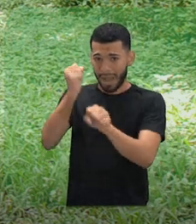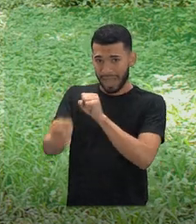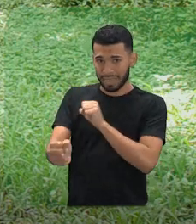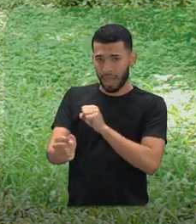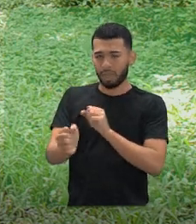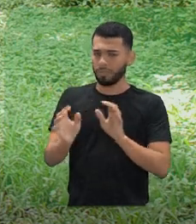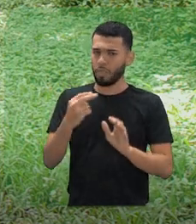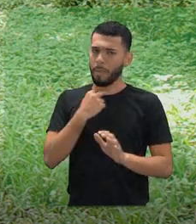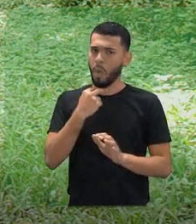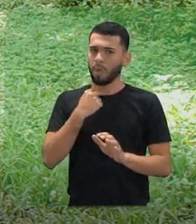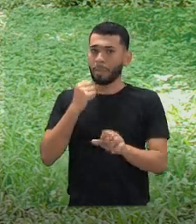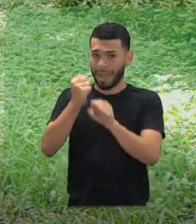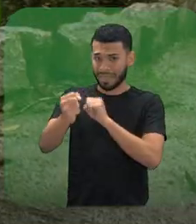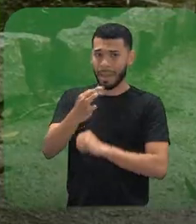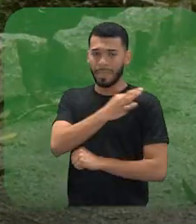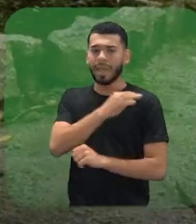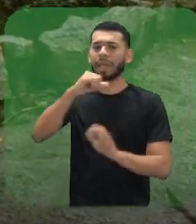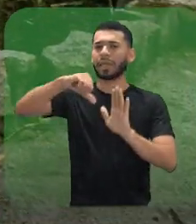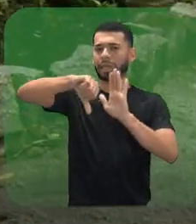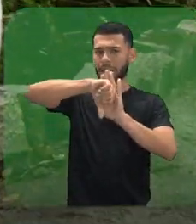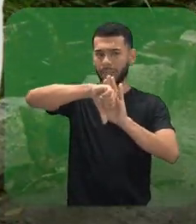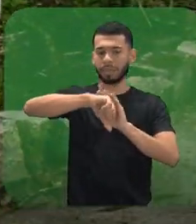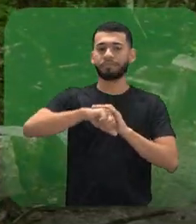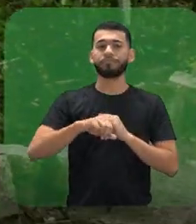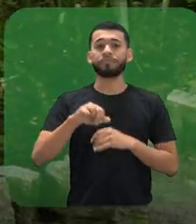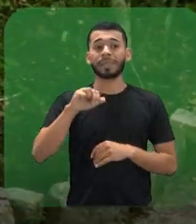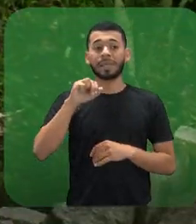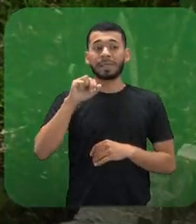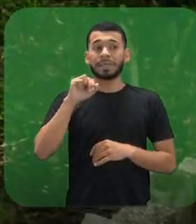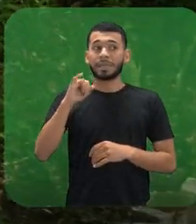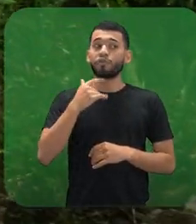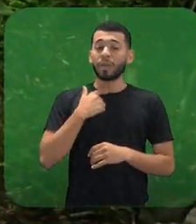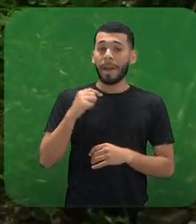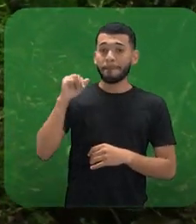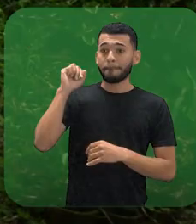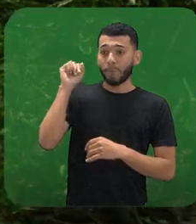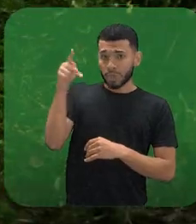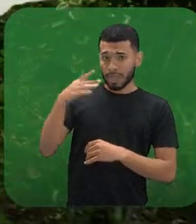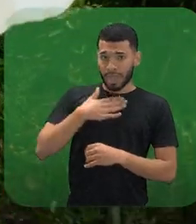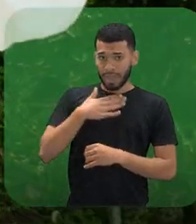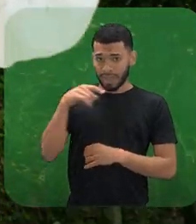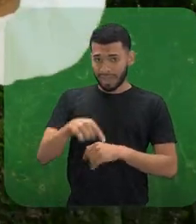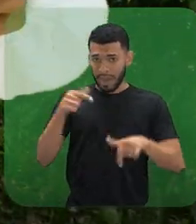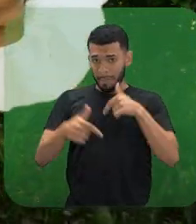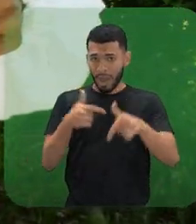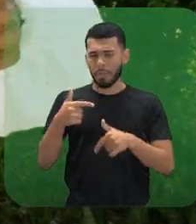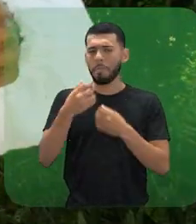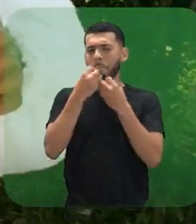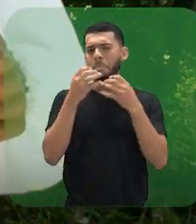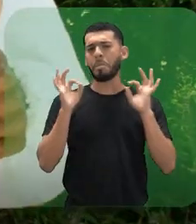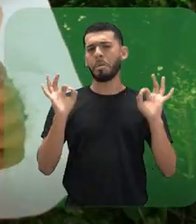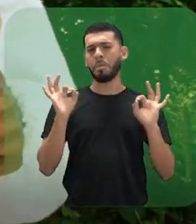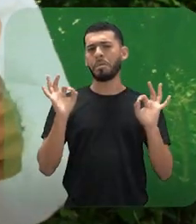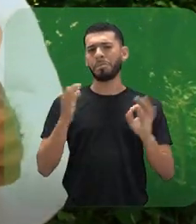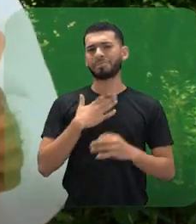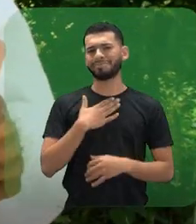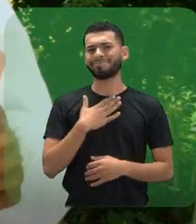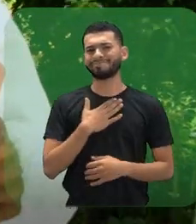abelhas, que não pode, é crime, né? Se for para me aposentar aqui, é bom para mim, né?